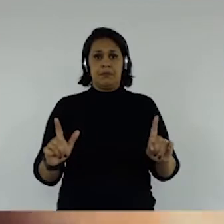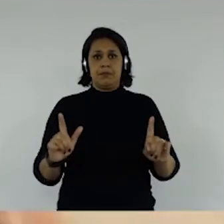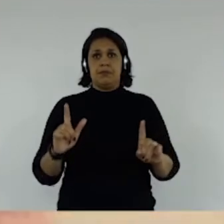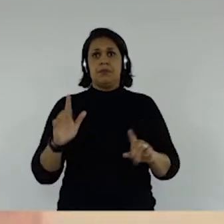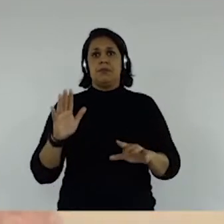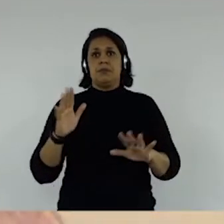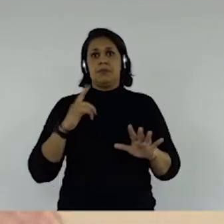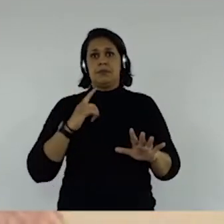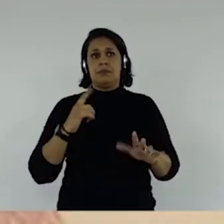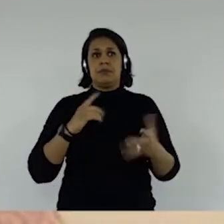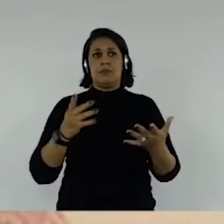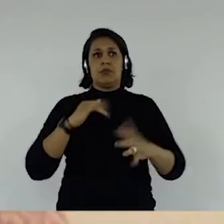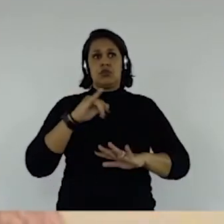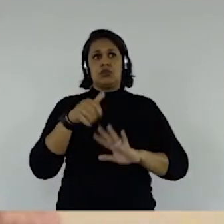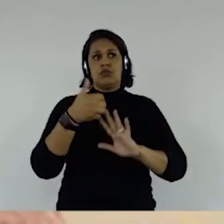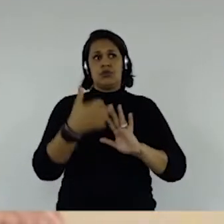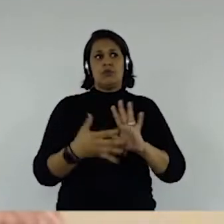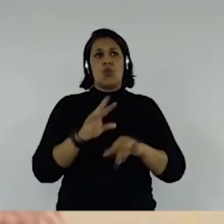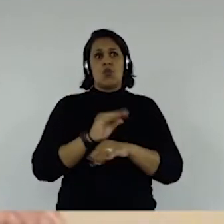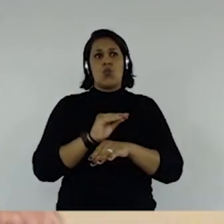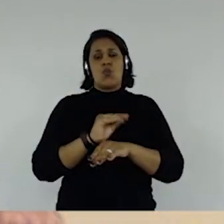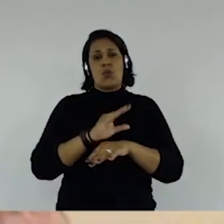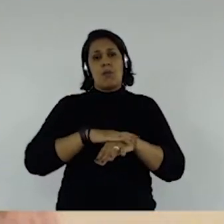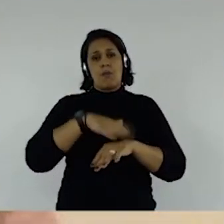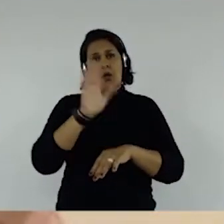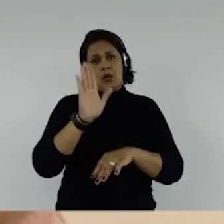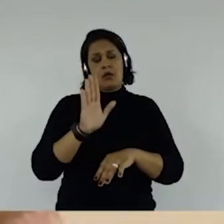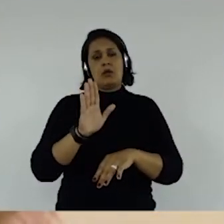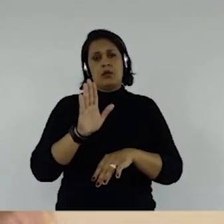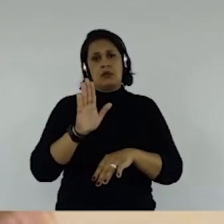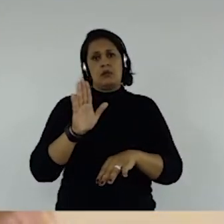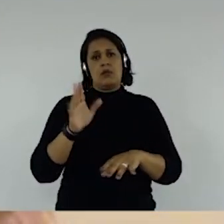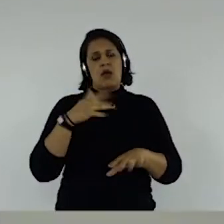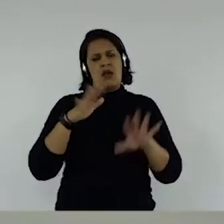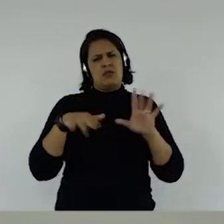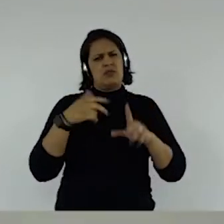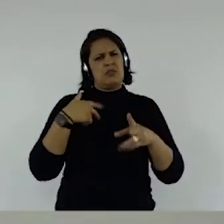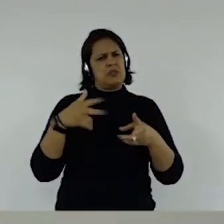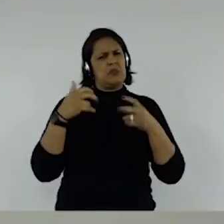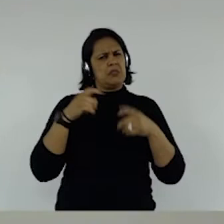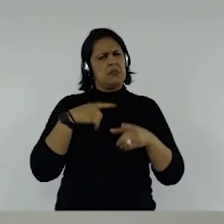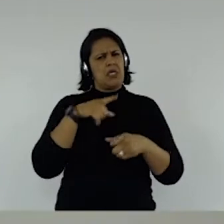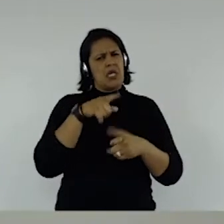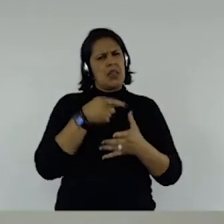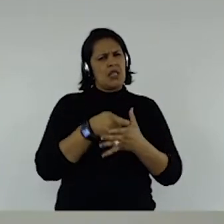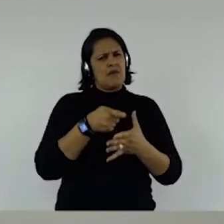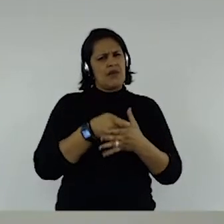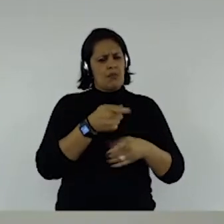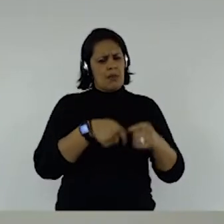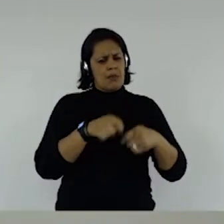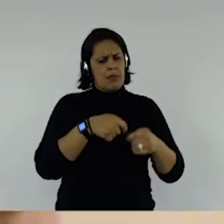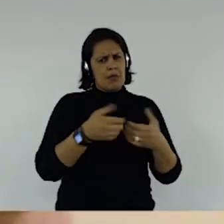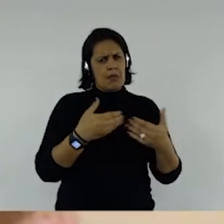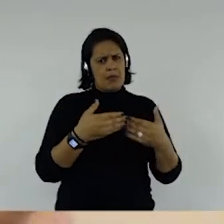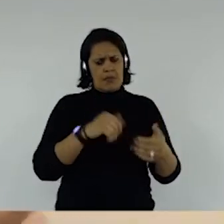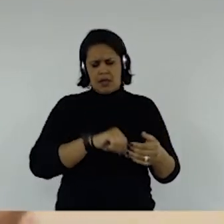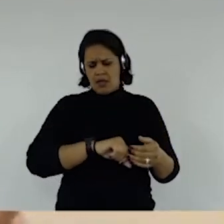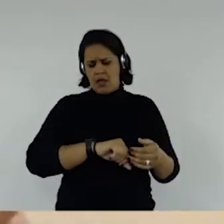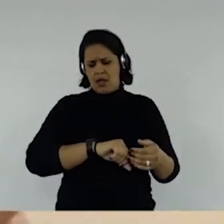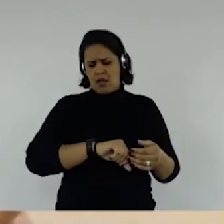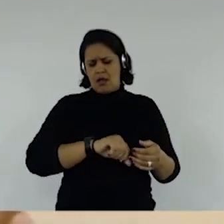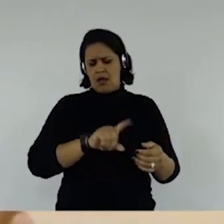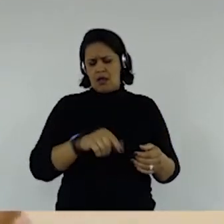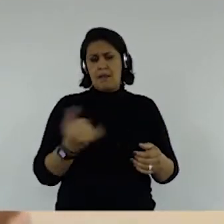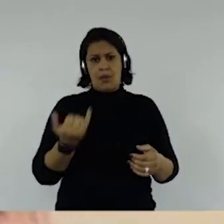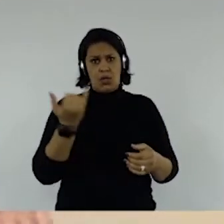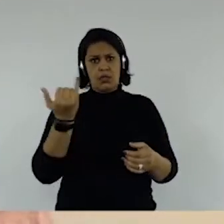um cuidado maior, né? Eu tenho visto que muitas vezes esse dever legal de renegociar tem sido acolhido com muito